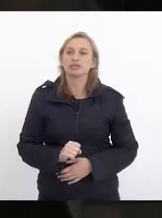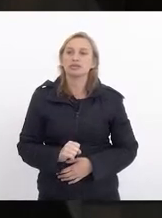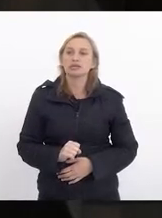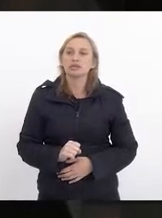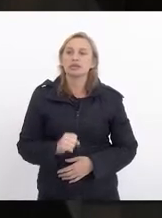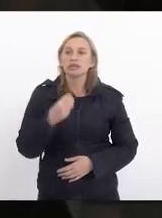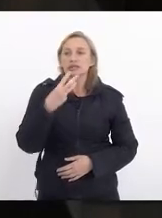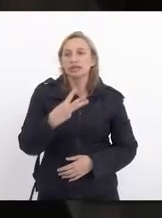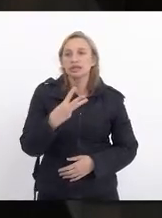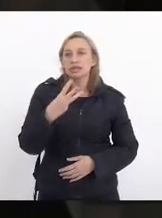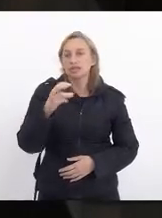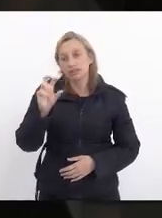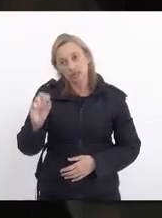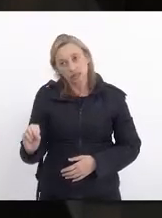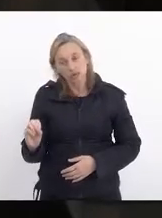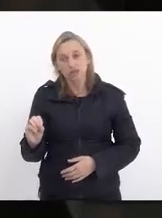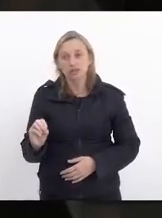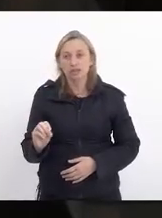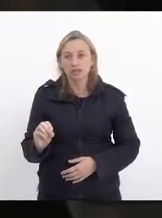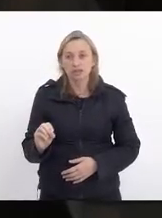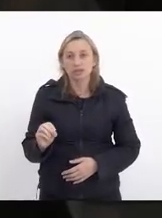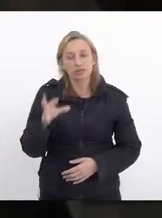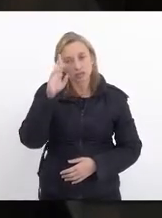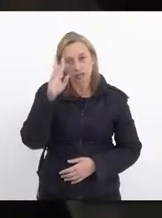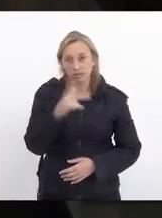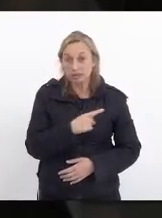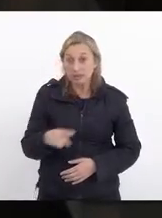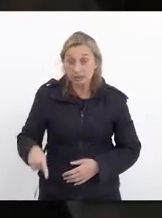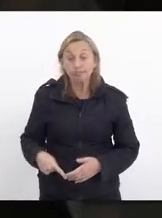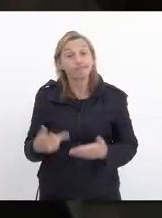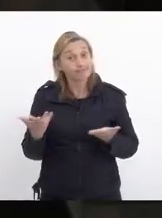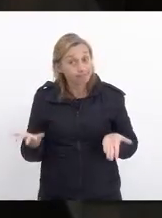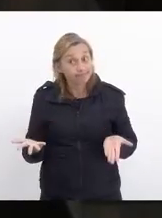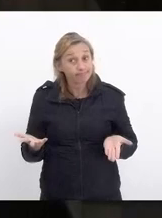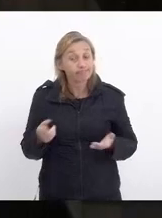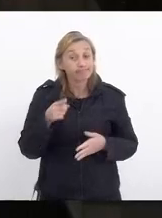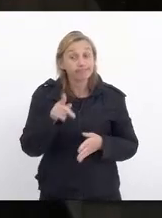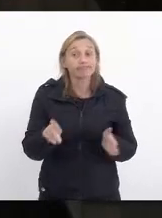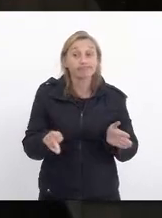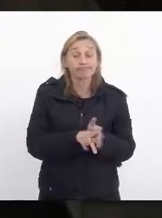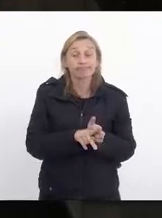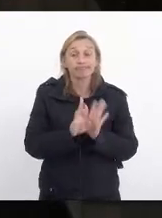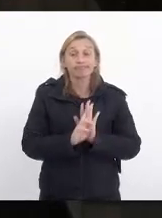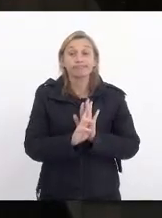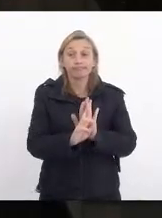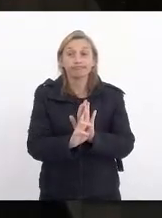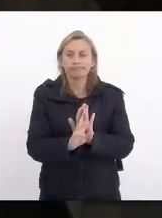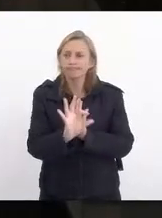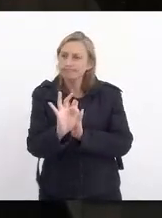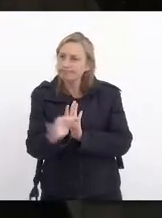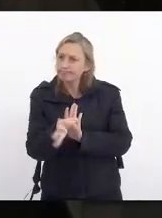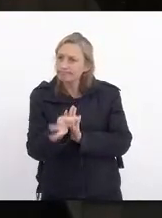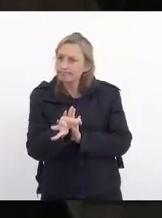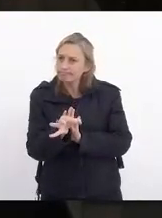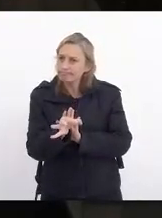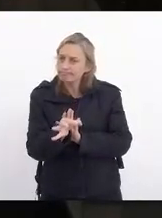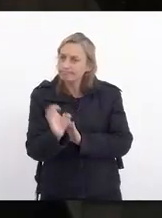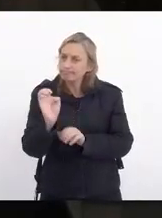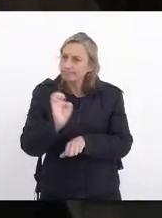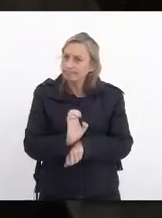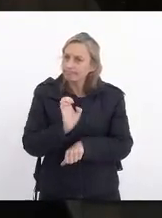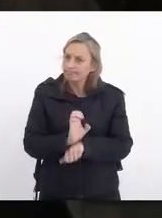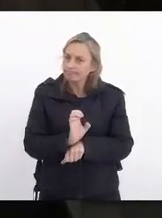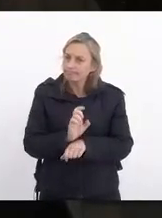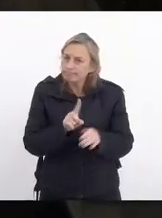em 1350 senhor presidente esse projeto representa no mínimo para o